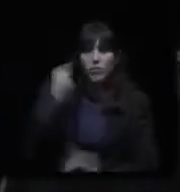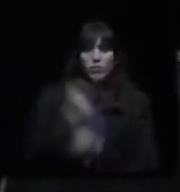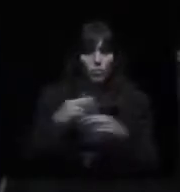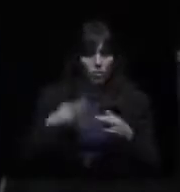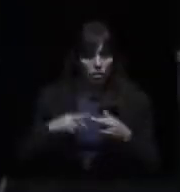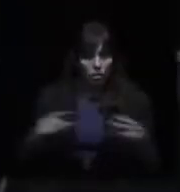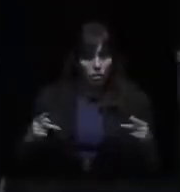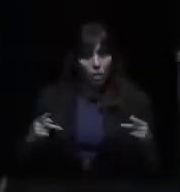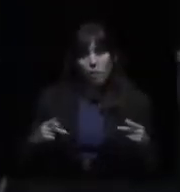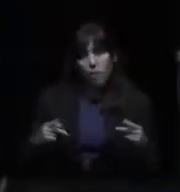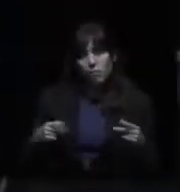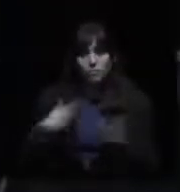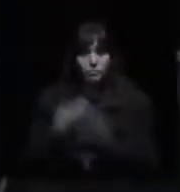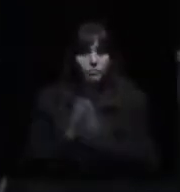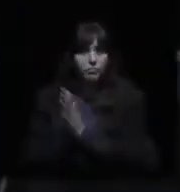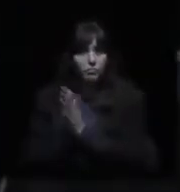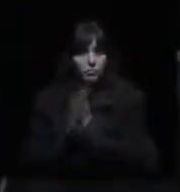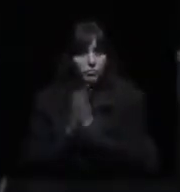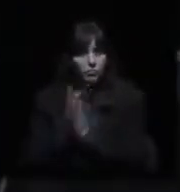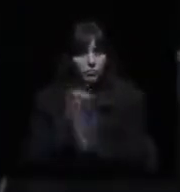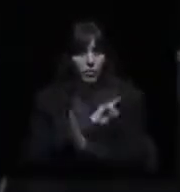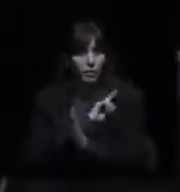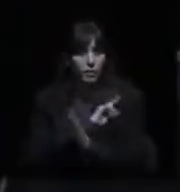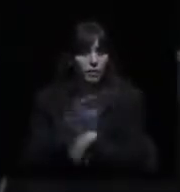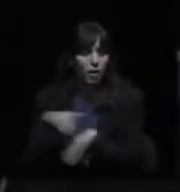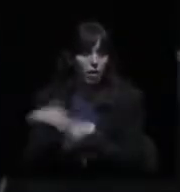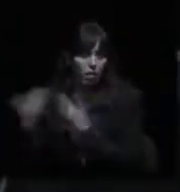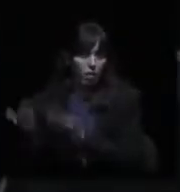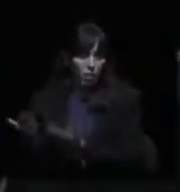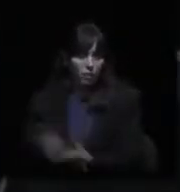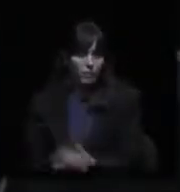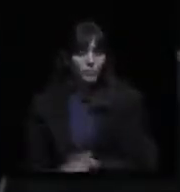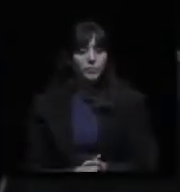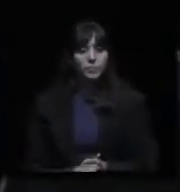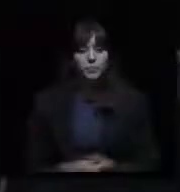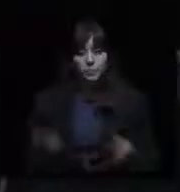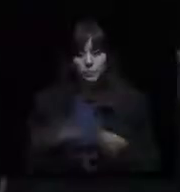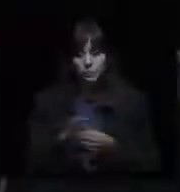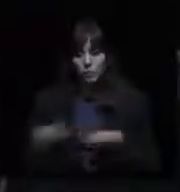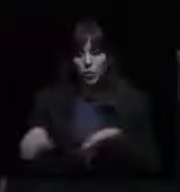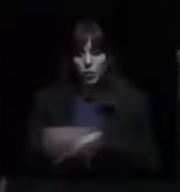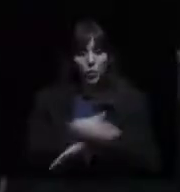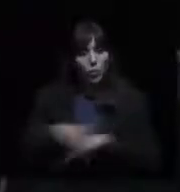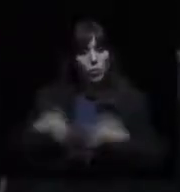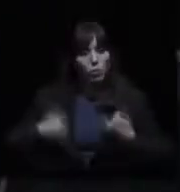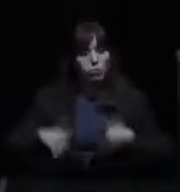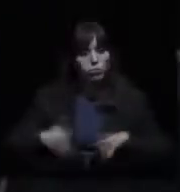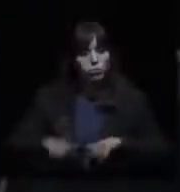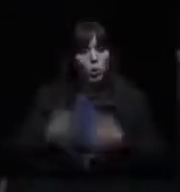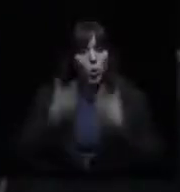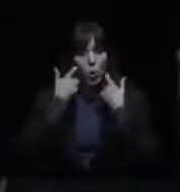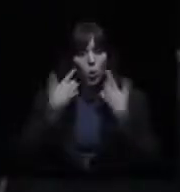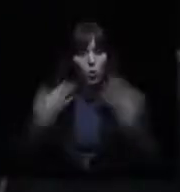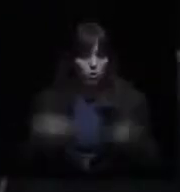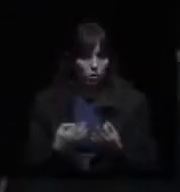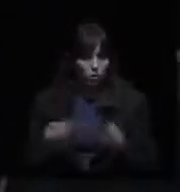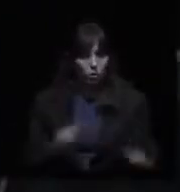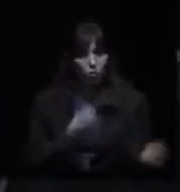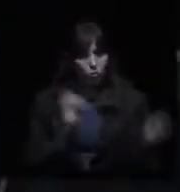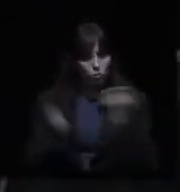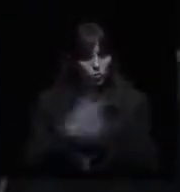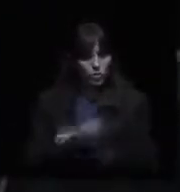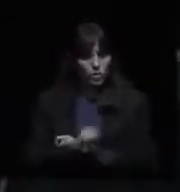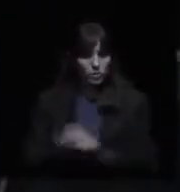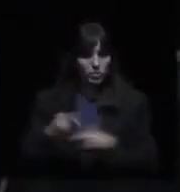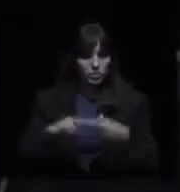cede aos interesses económicos de alguns privados. Depois, sobre a higiene e limpeza urbana, está muito patente o resultado da reforma